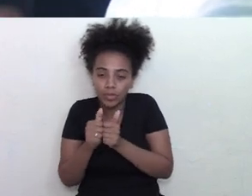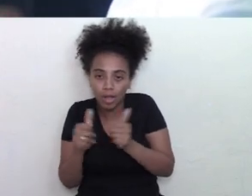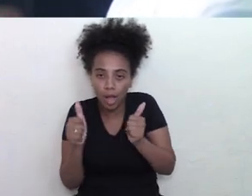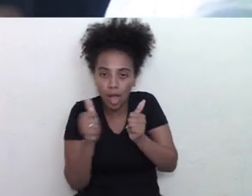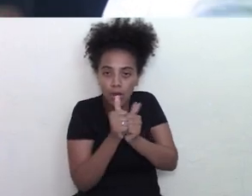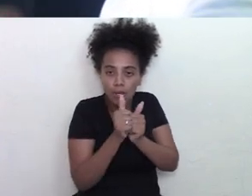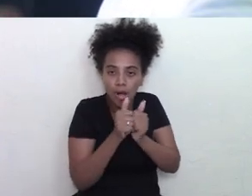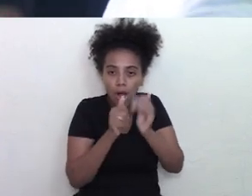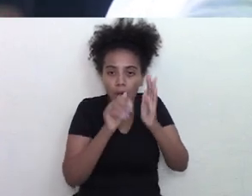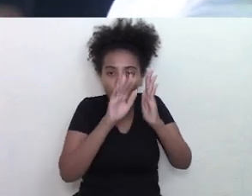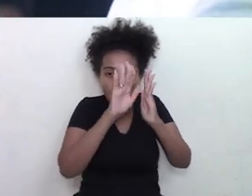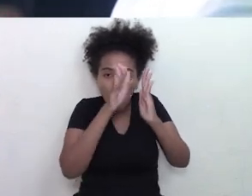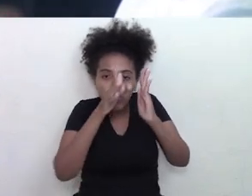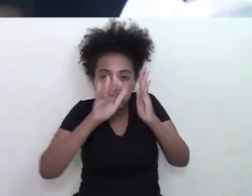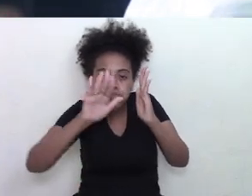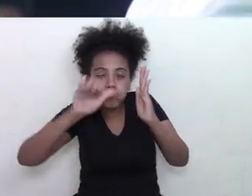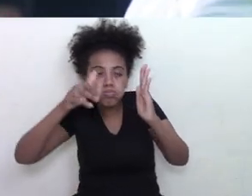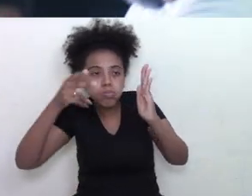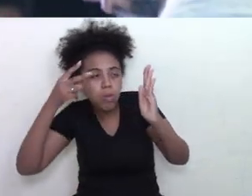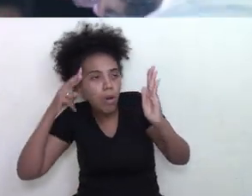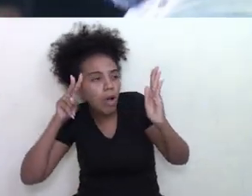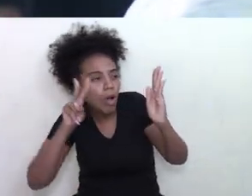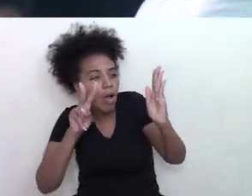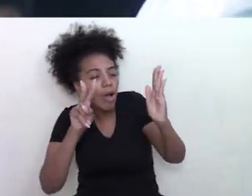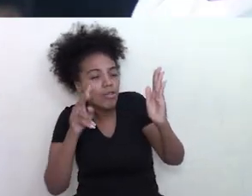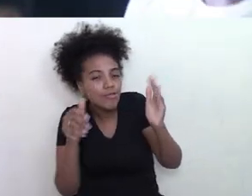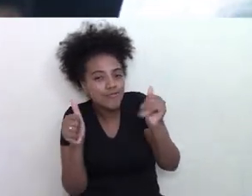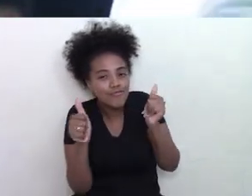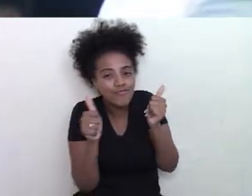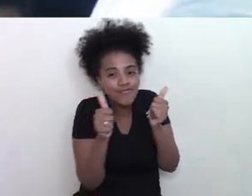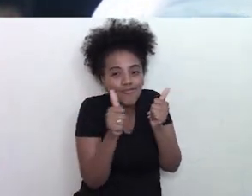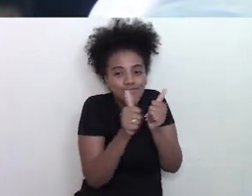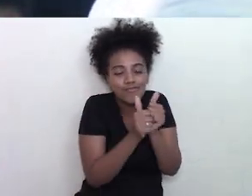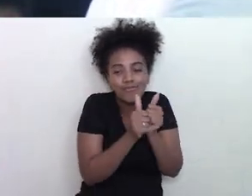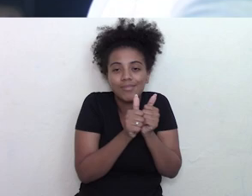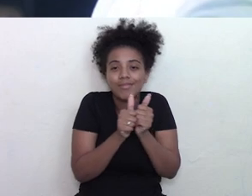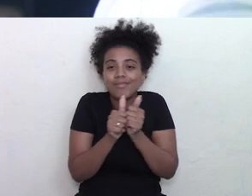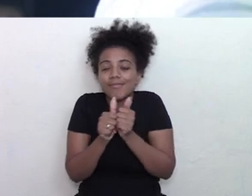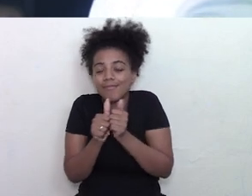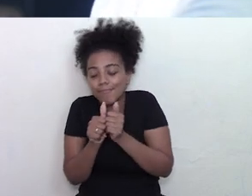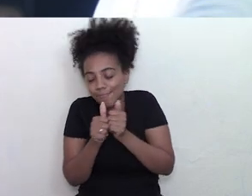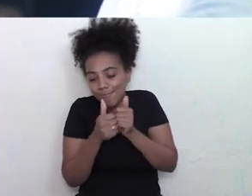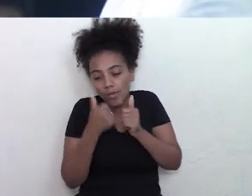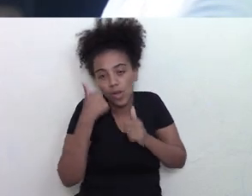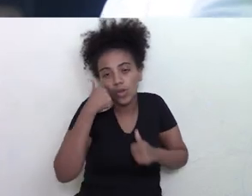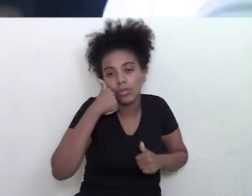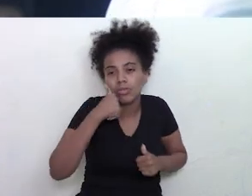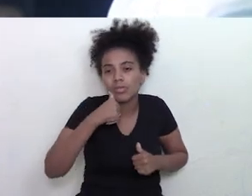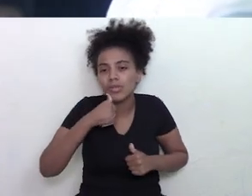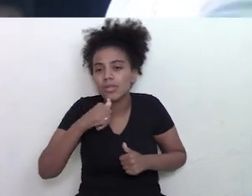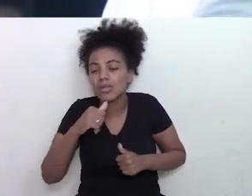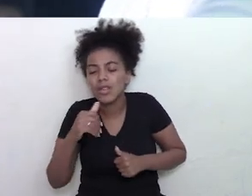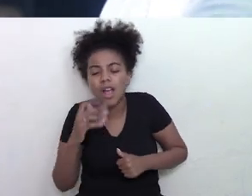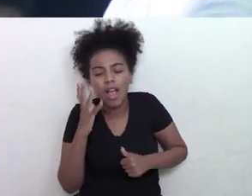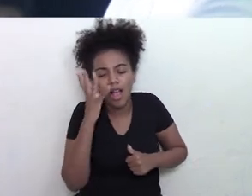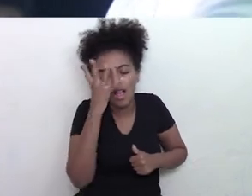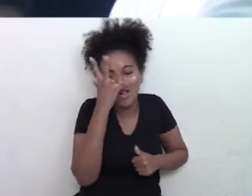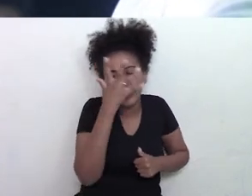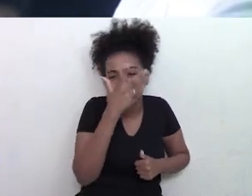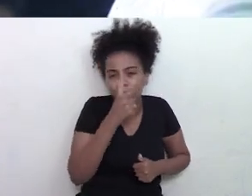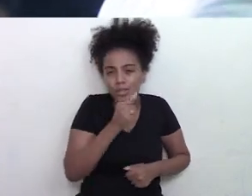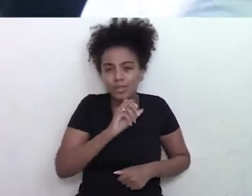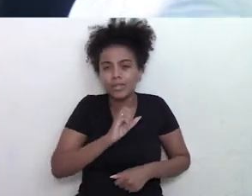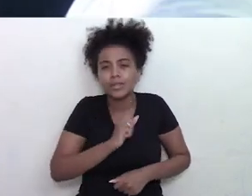da praia, de frente pro mar. Fica comigo, menina, é gostoso demais te